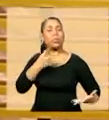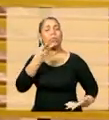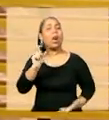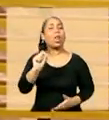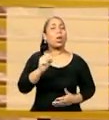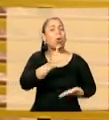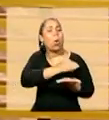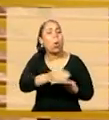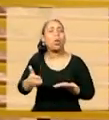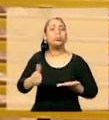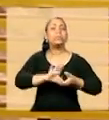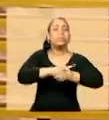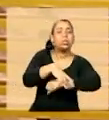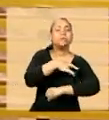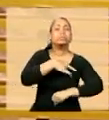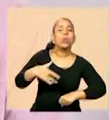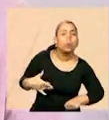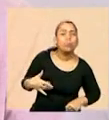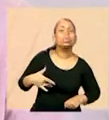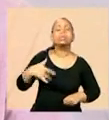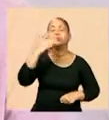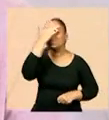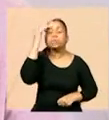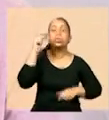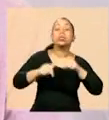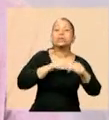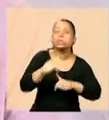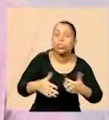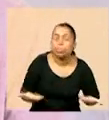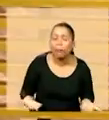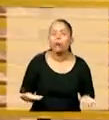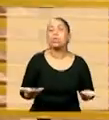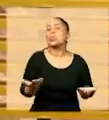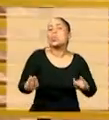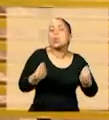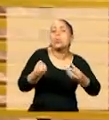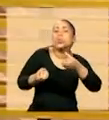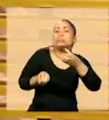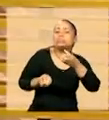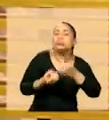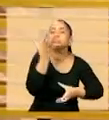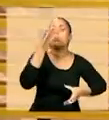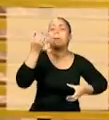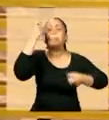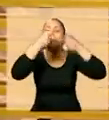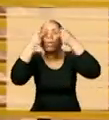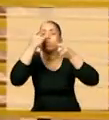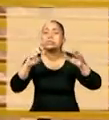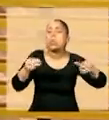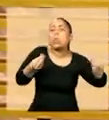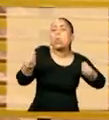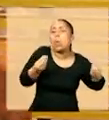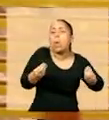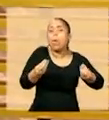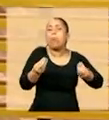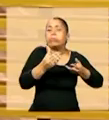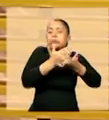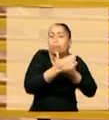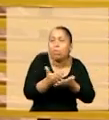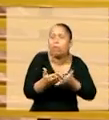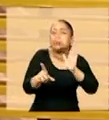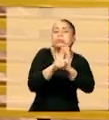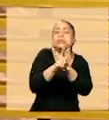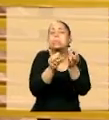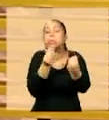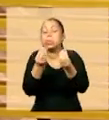que é a origem desse conceito de segurança e saúde do trabalhador. Quando é que surgiu essa preocupação, Paulo? De quando são as primeiras normas,